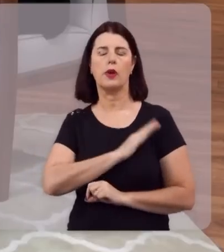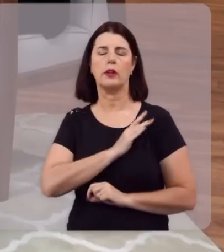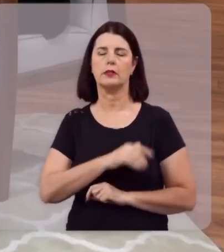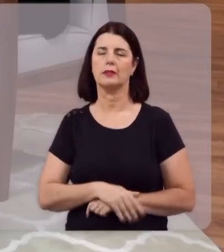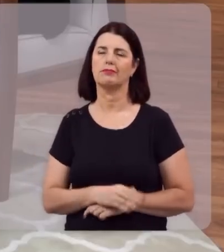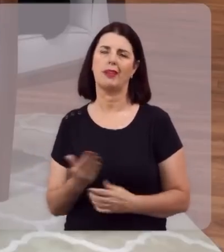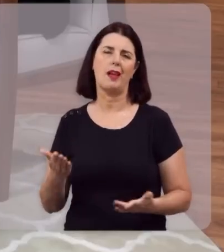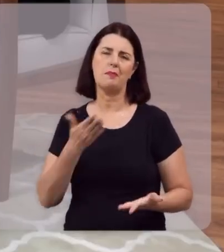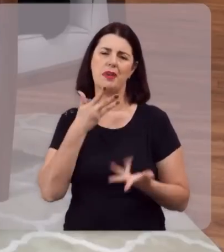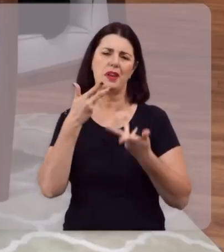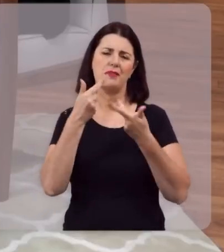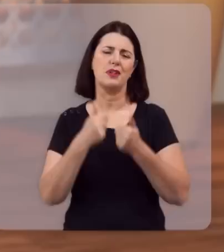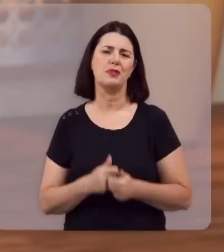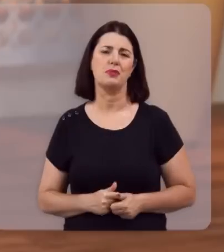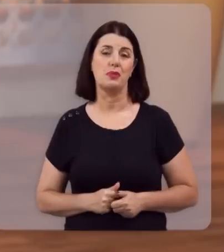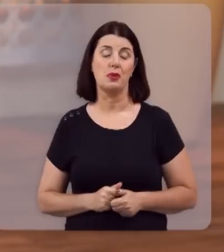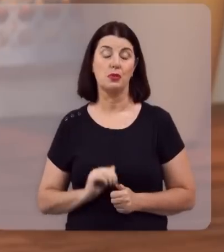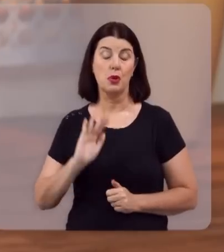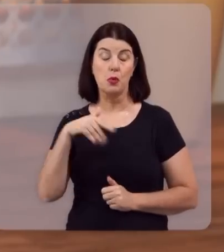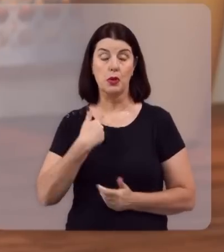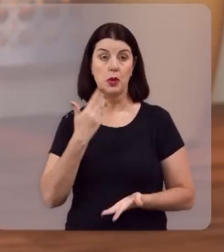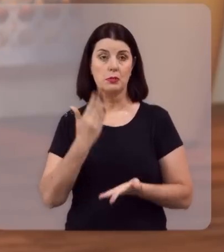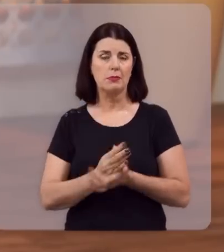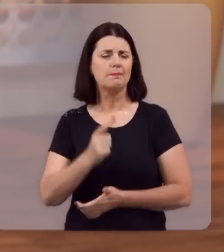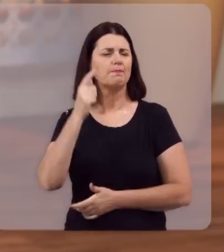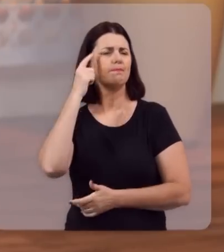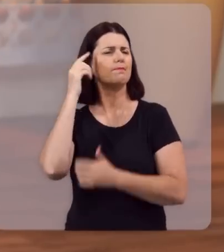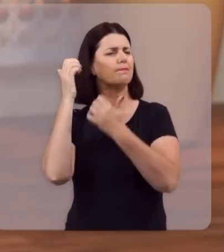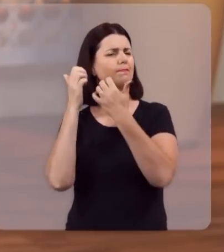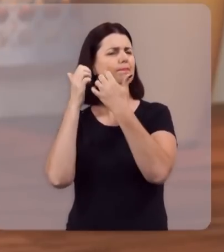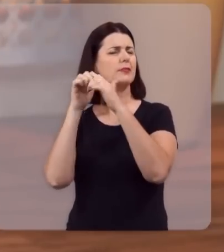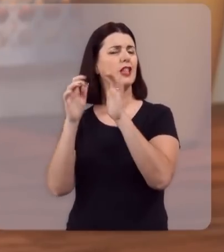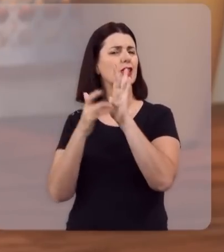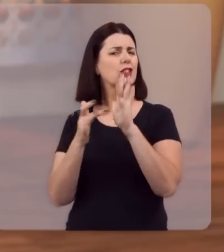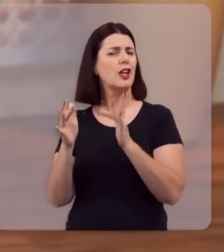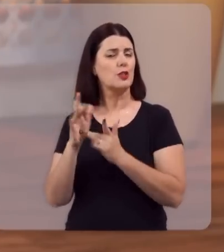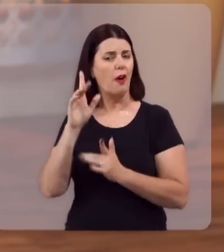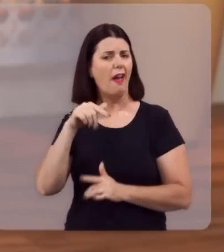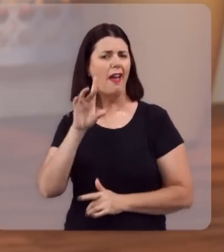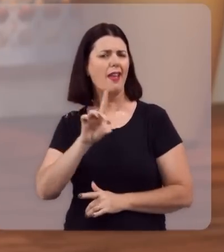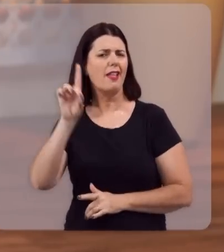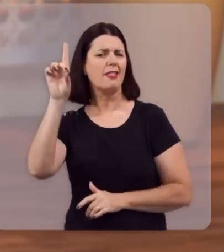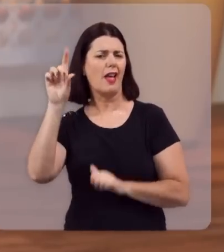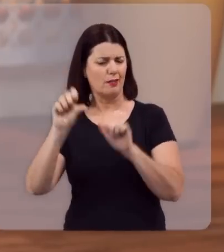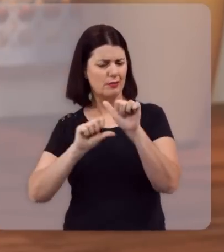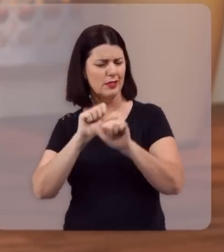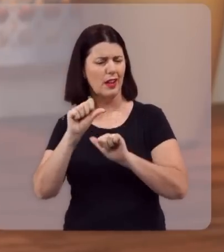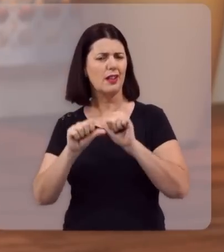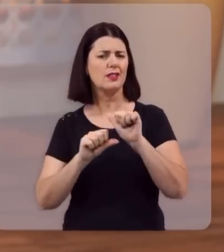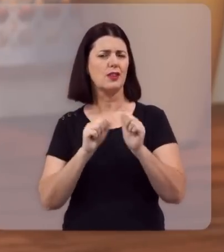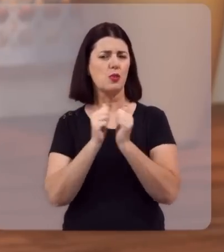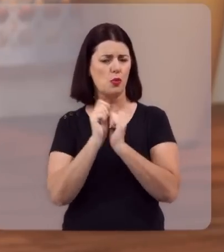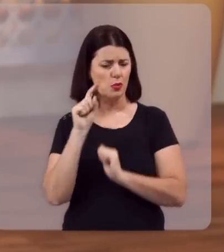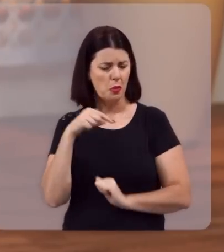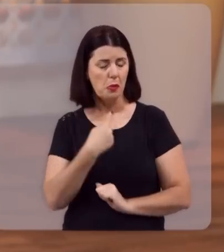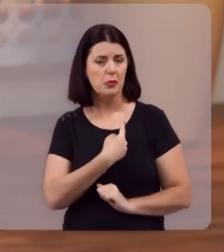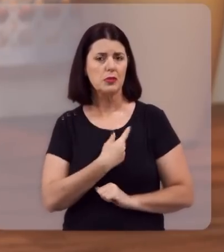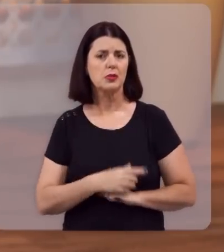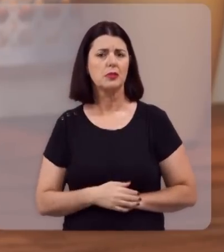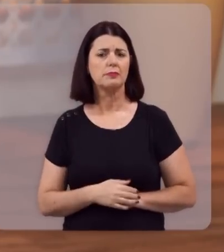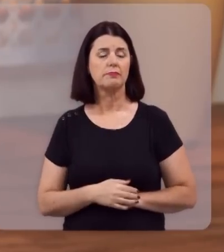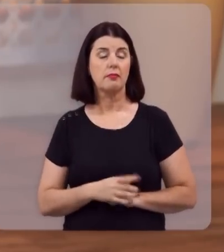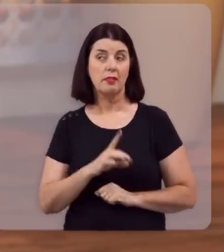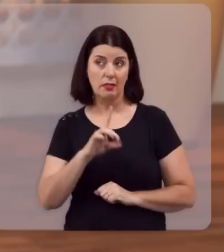nosso coração Isso é tremendo porque quando nós paramos para pensar que Jesus é Deus ele é o Emanuel é Deus